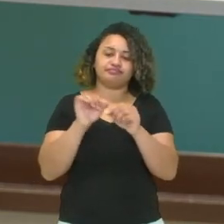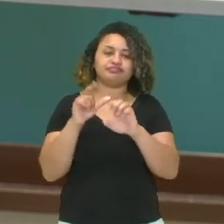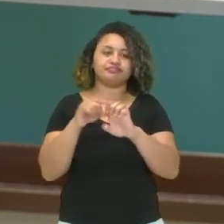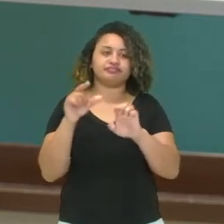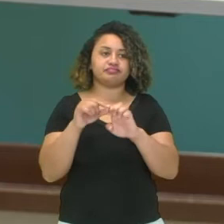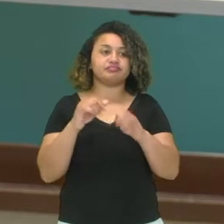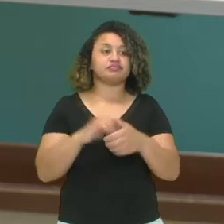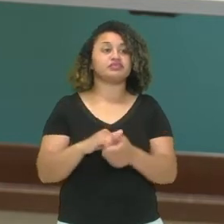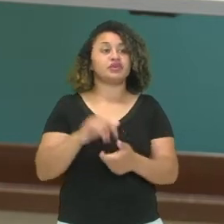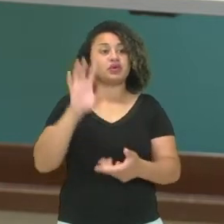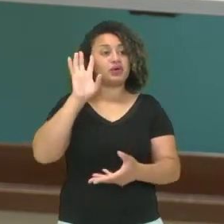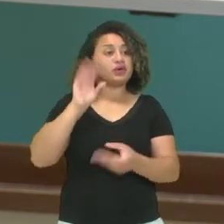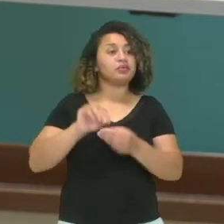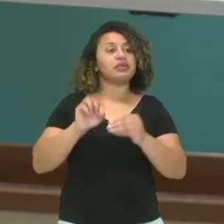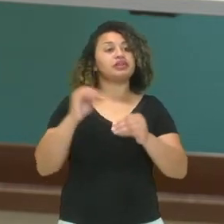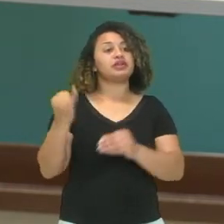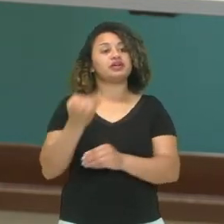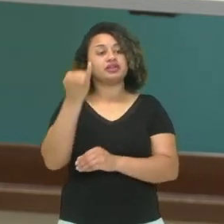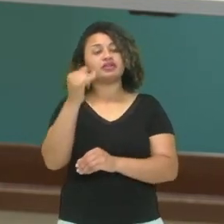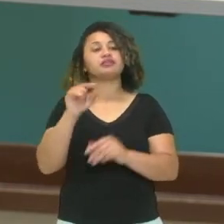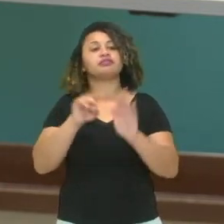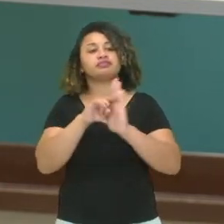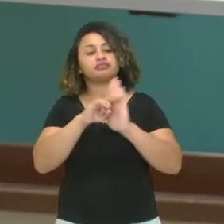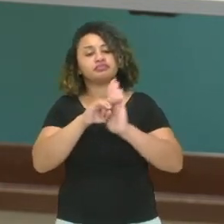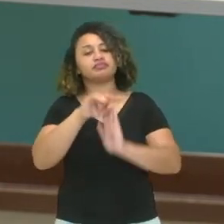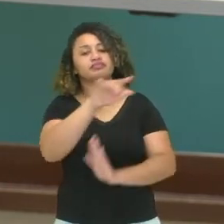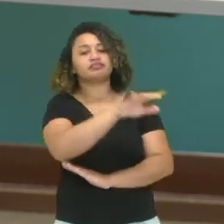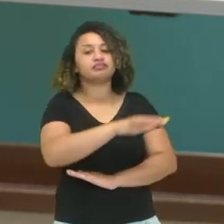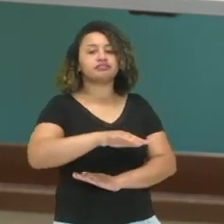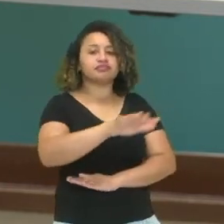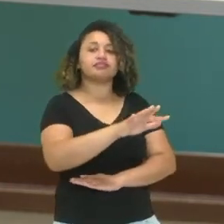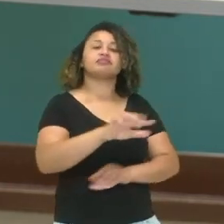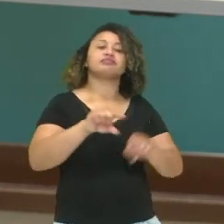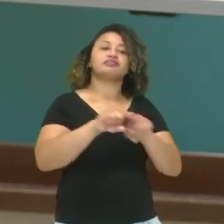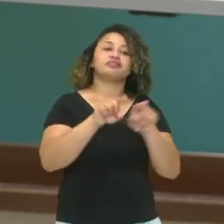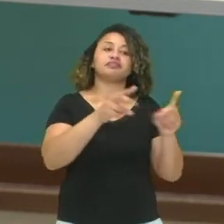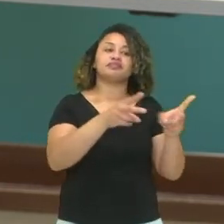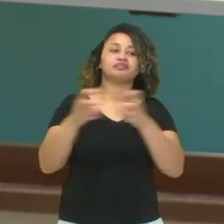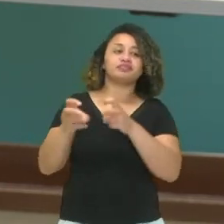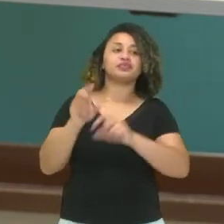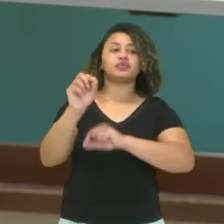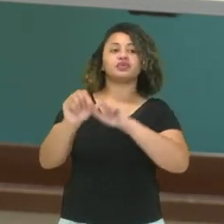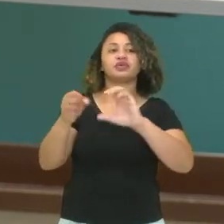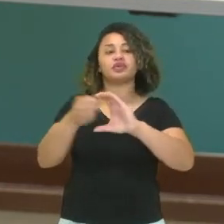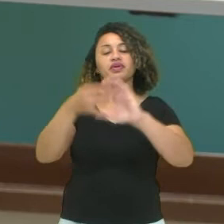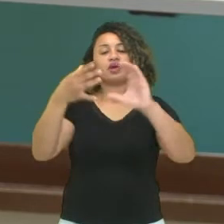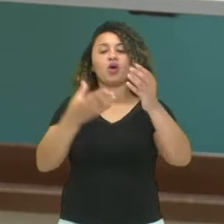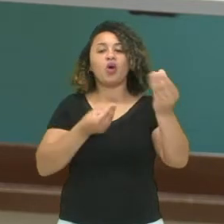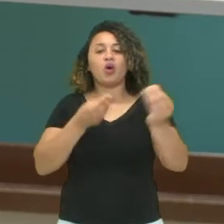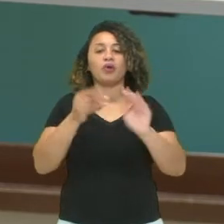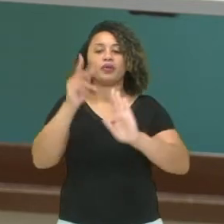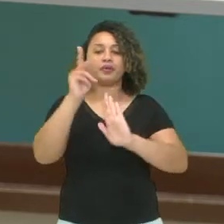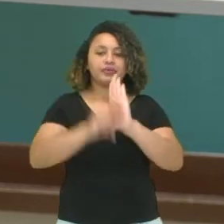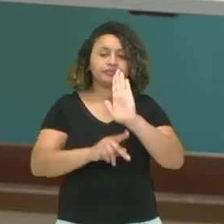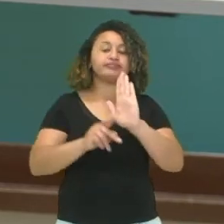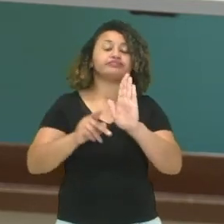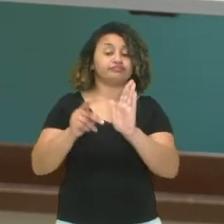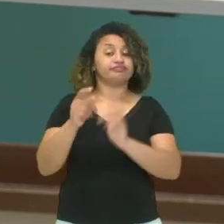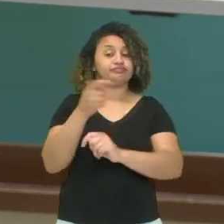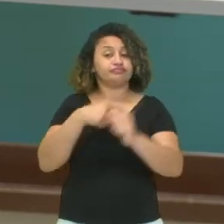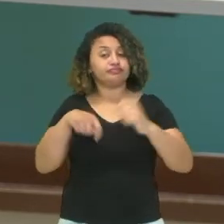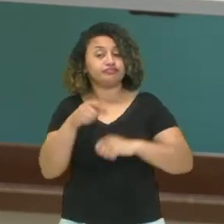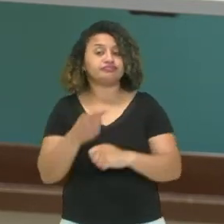a importância de uma pesquisa de mercado, vamos identificar aspectos de planejamento de um negócio